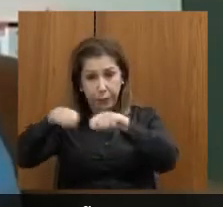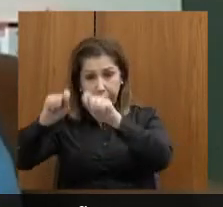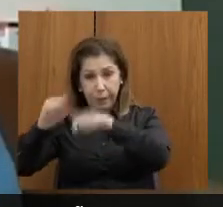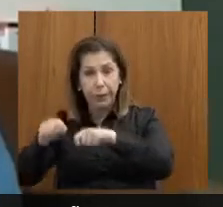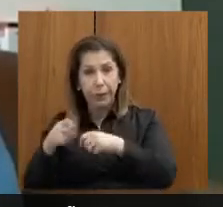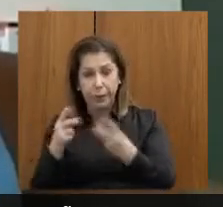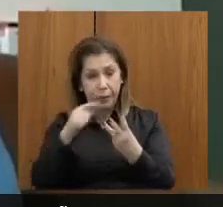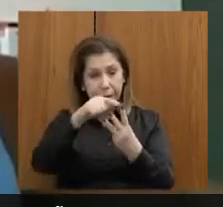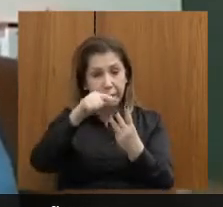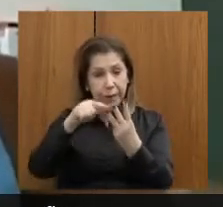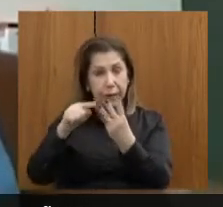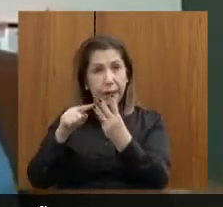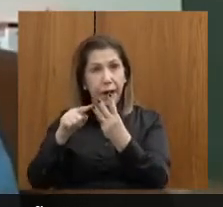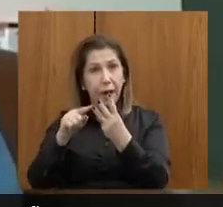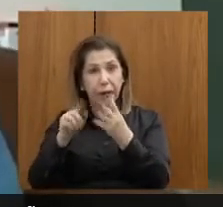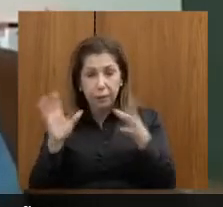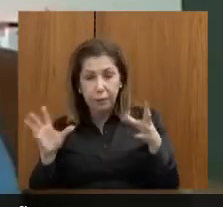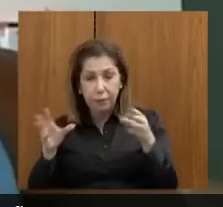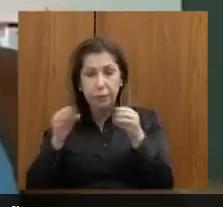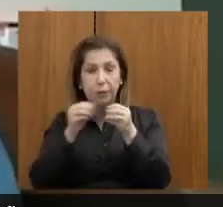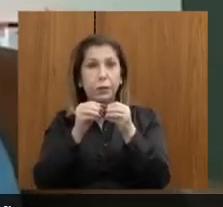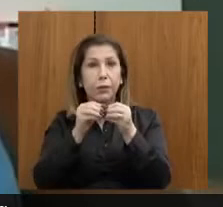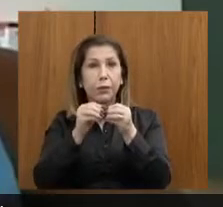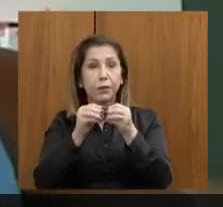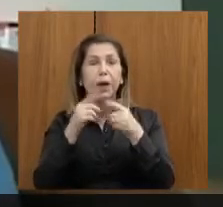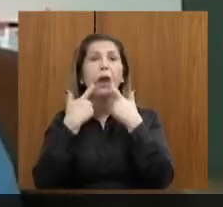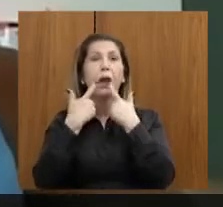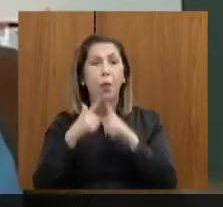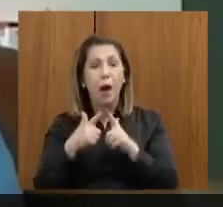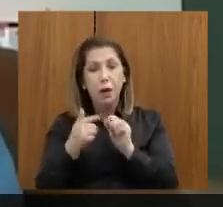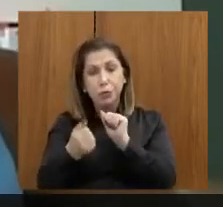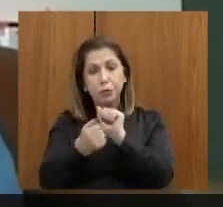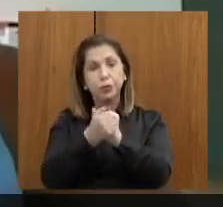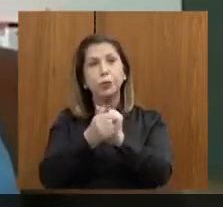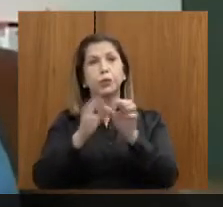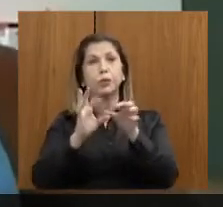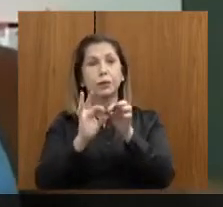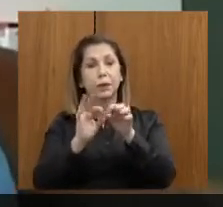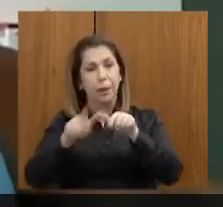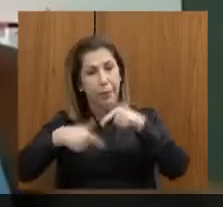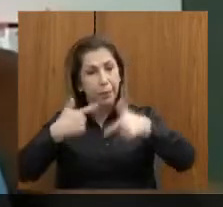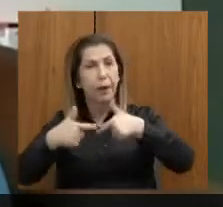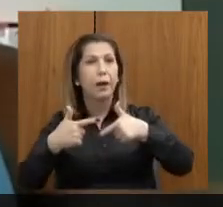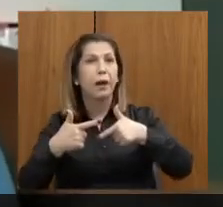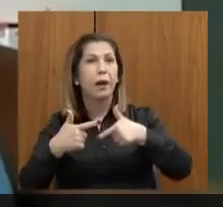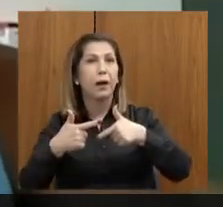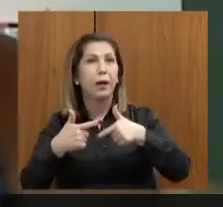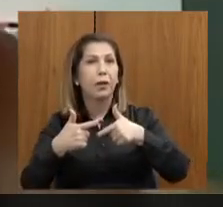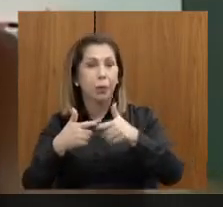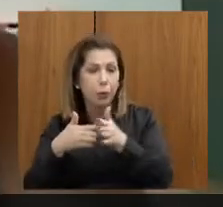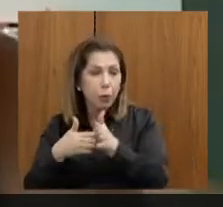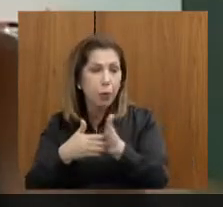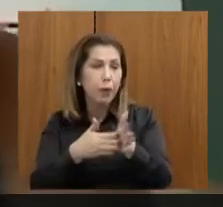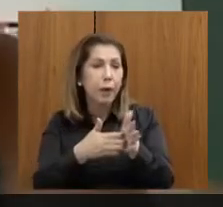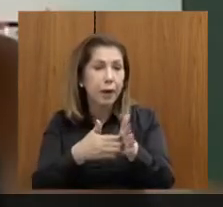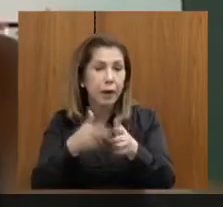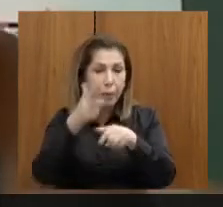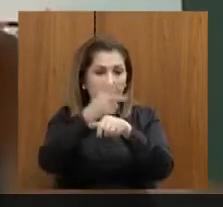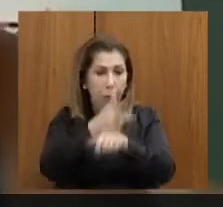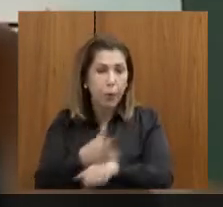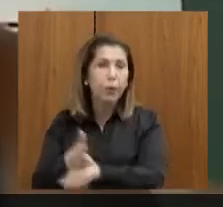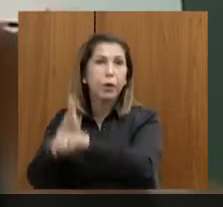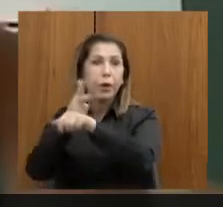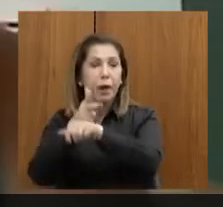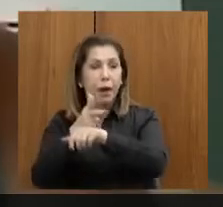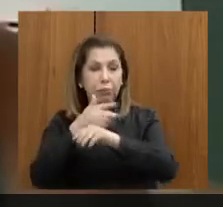e também traduzido as linguagens além de me acompanhar e monitorar o desenvolvimento